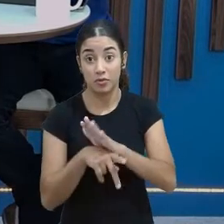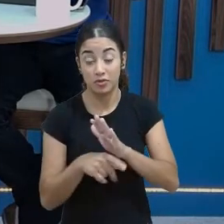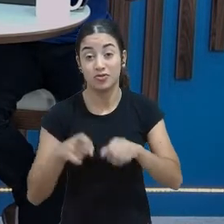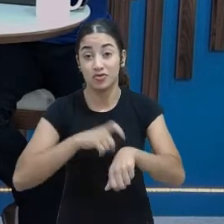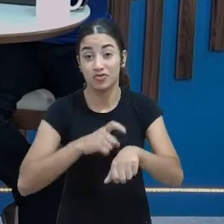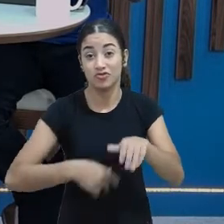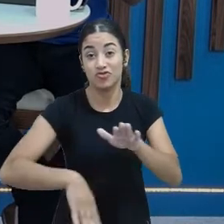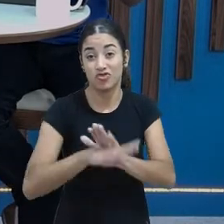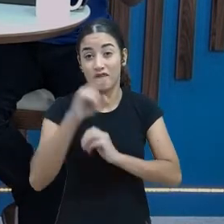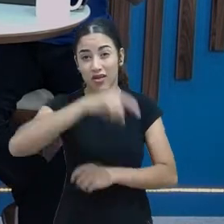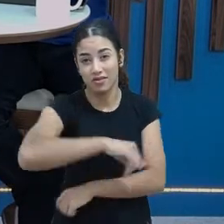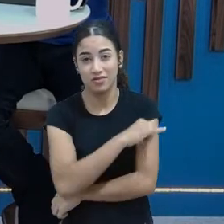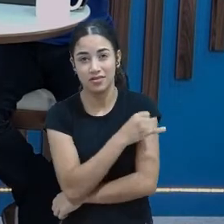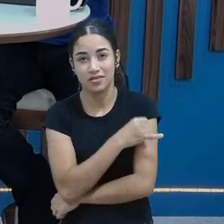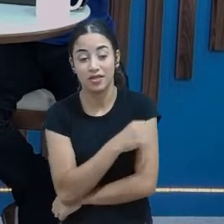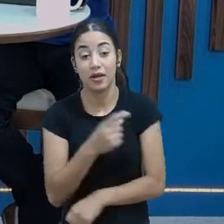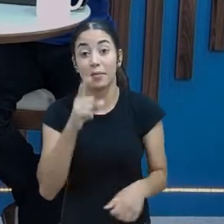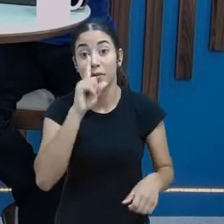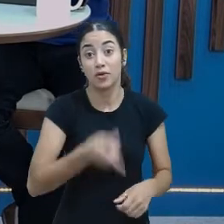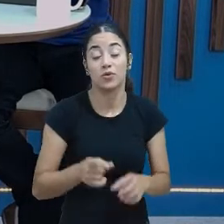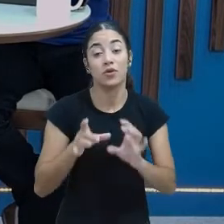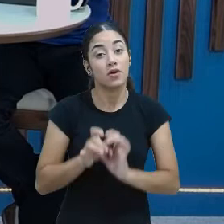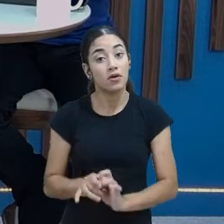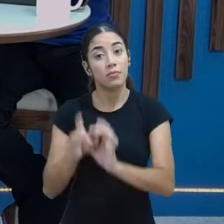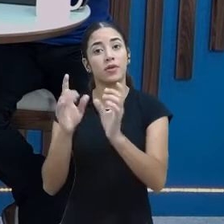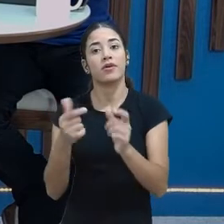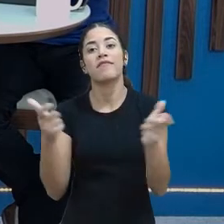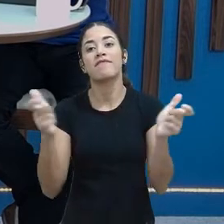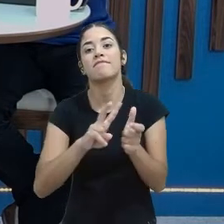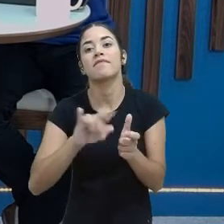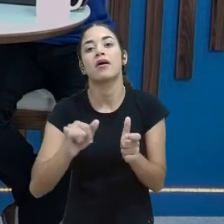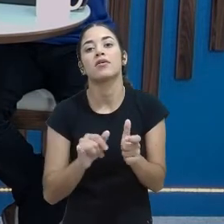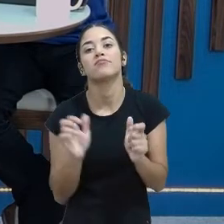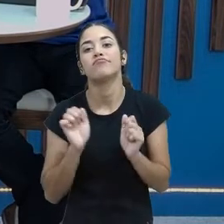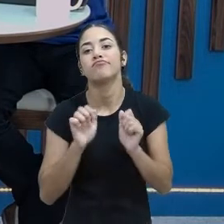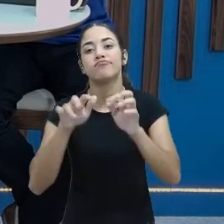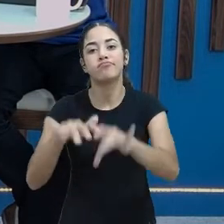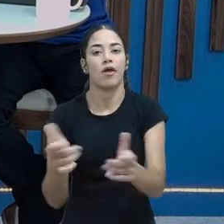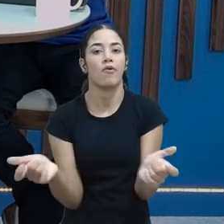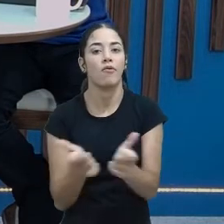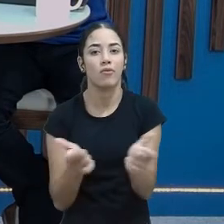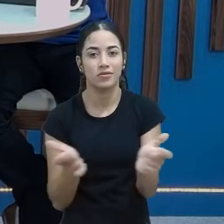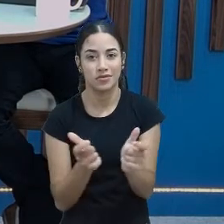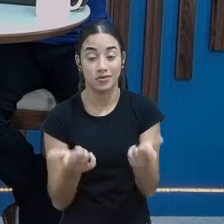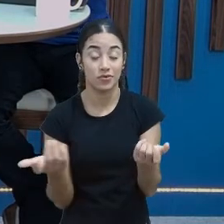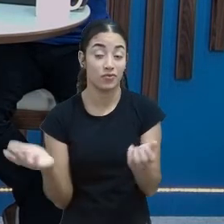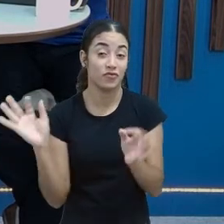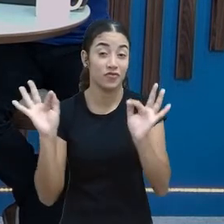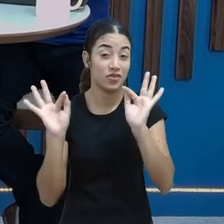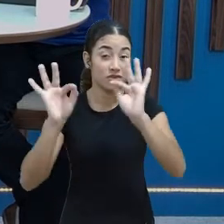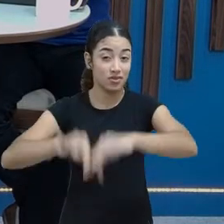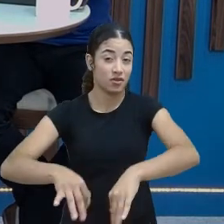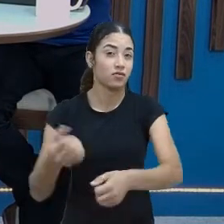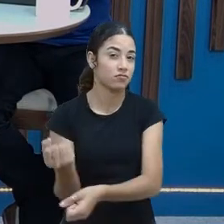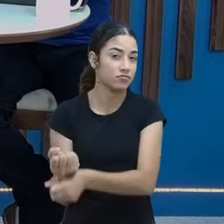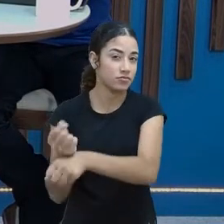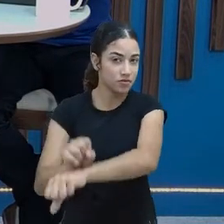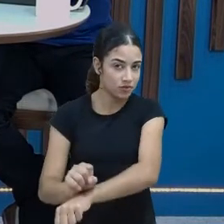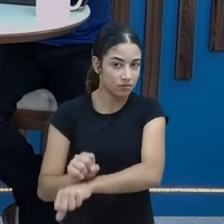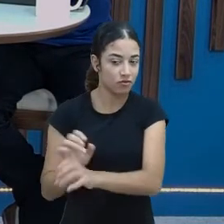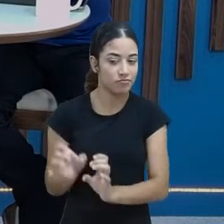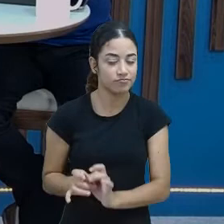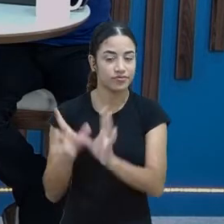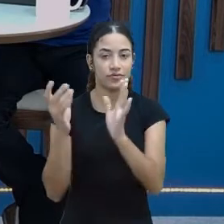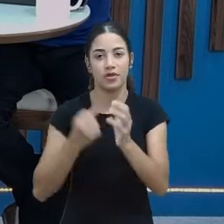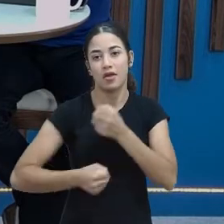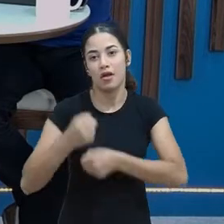povo ia para onde? Isso. Coincidentemente, com o final da escravidão, né, 1900, e aí eles